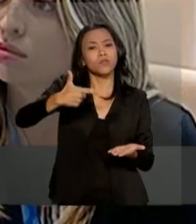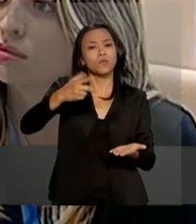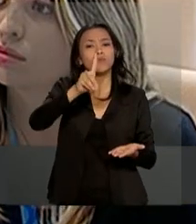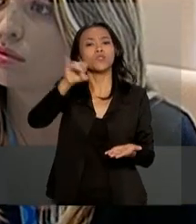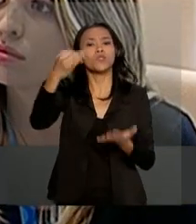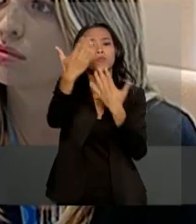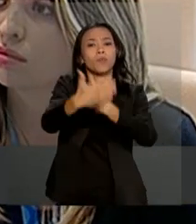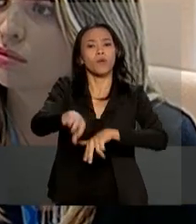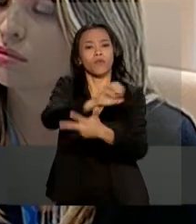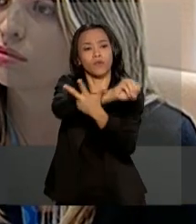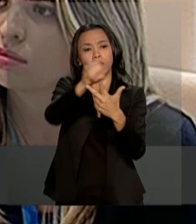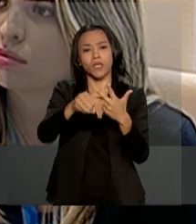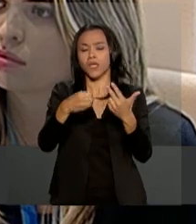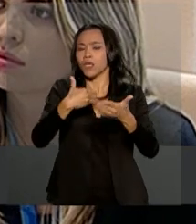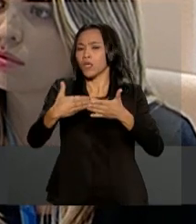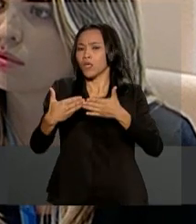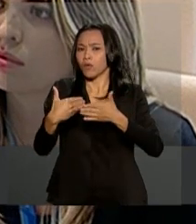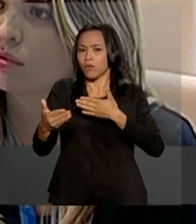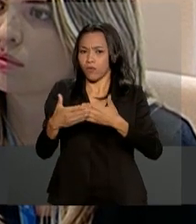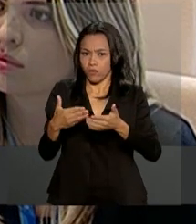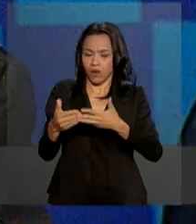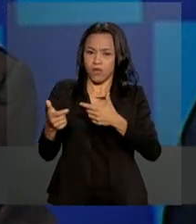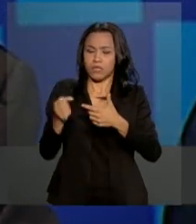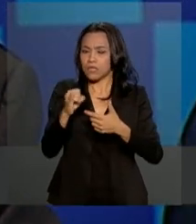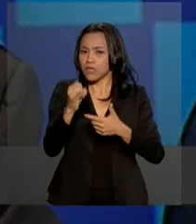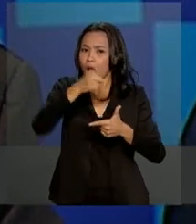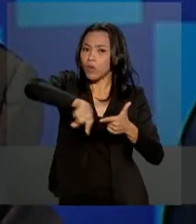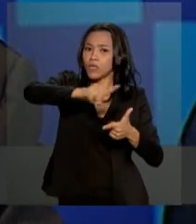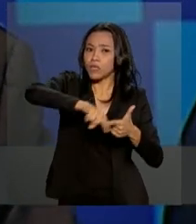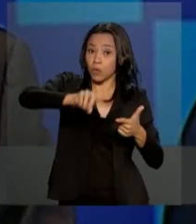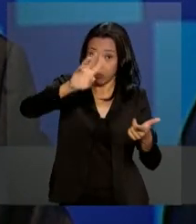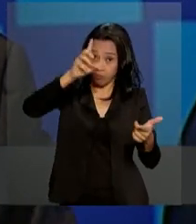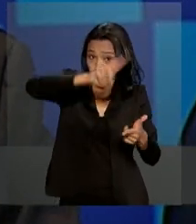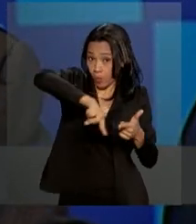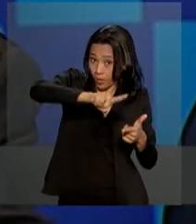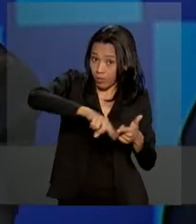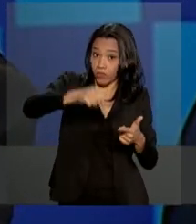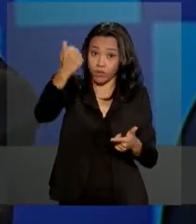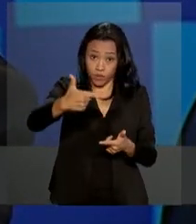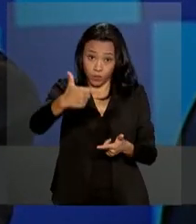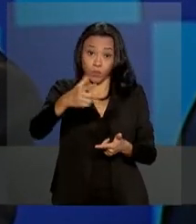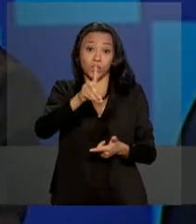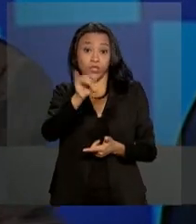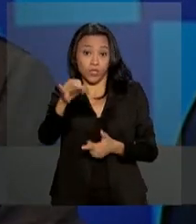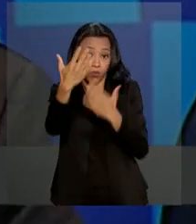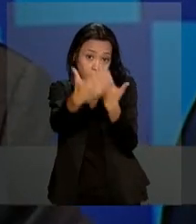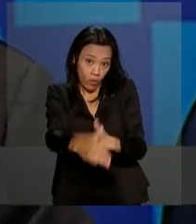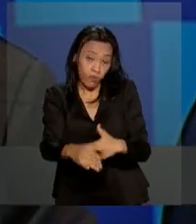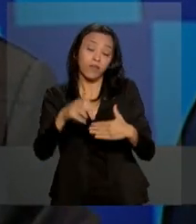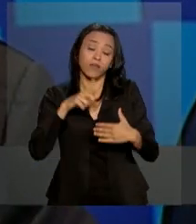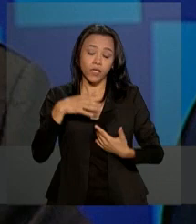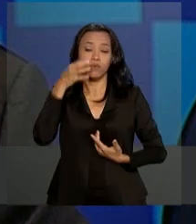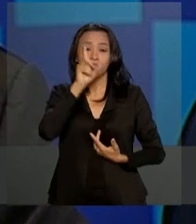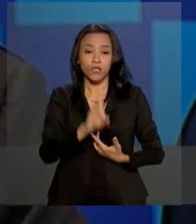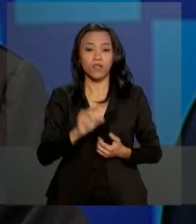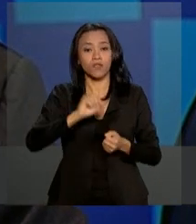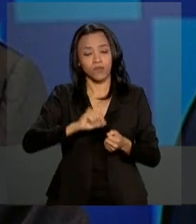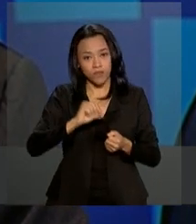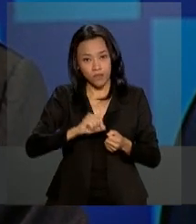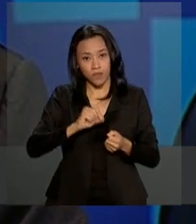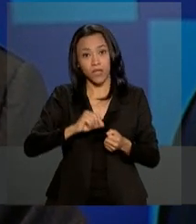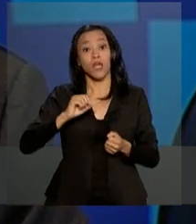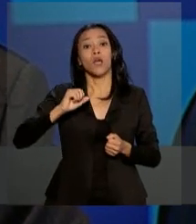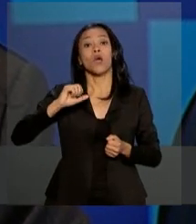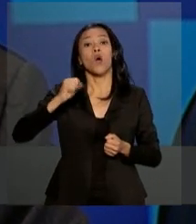os lugares se houver algum problema em algum lugar no segundo dia também é estes terão direito então nessas datas